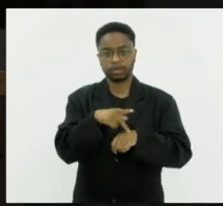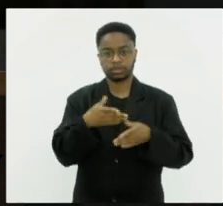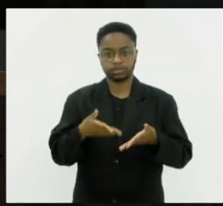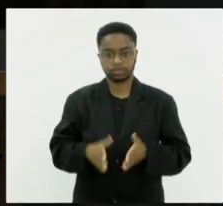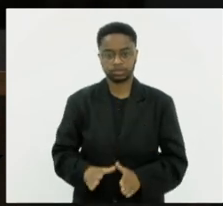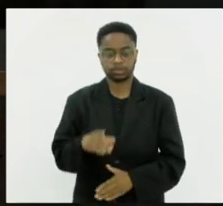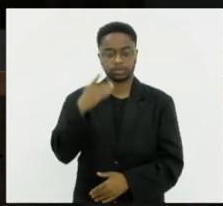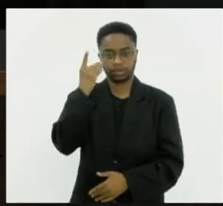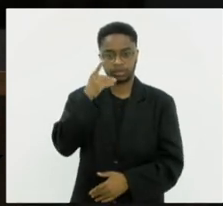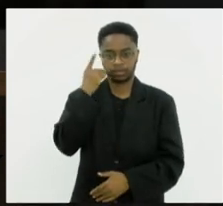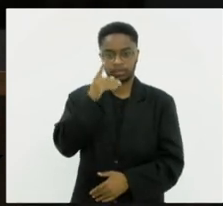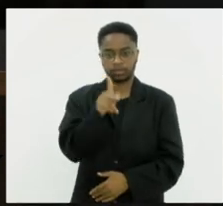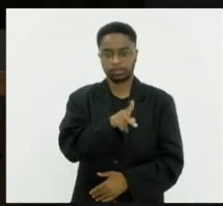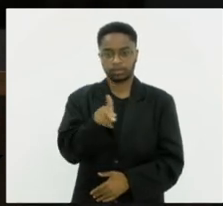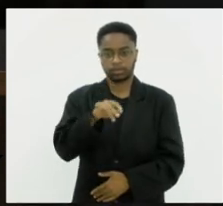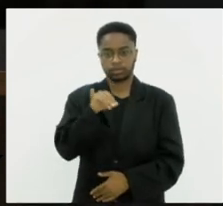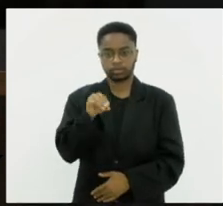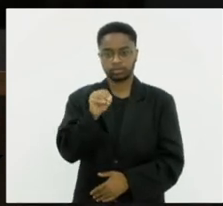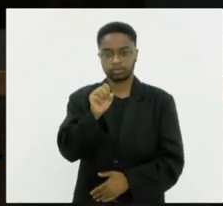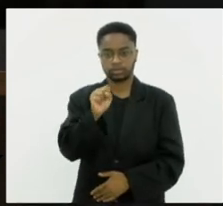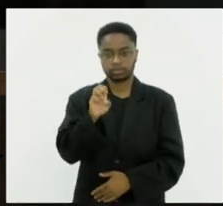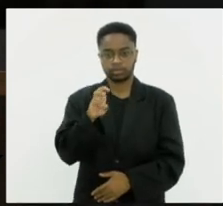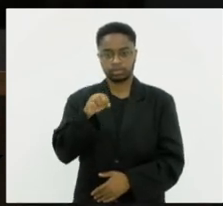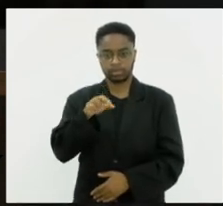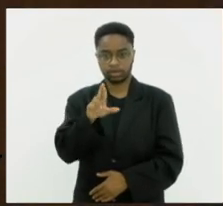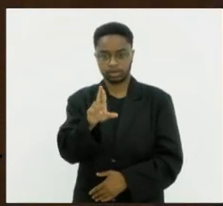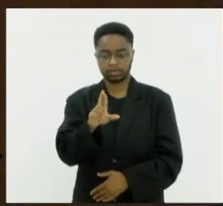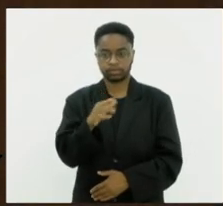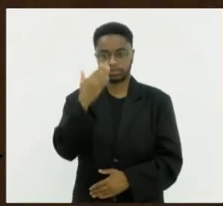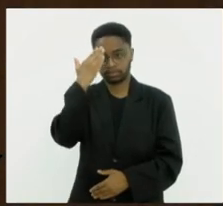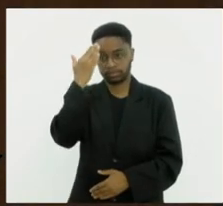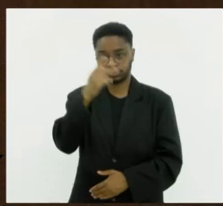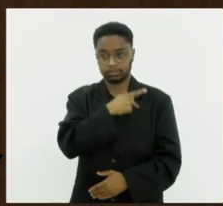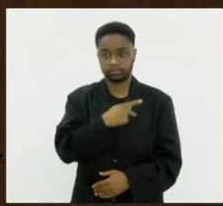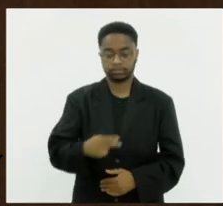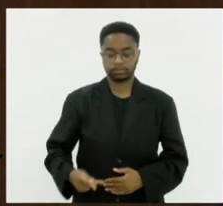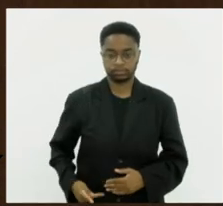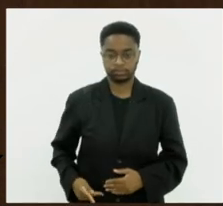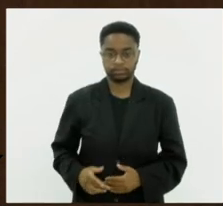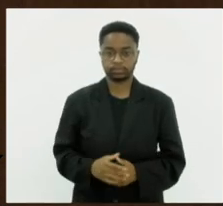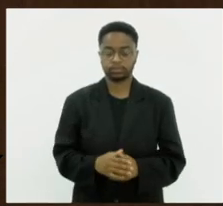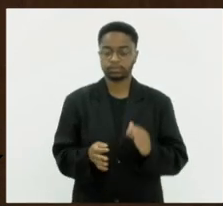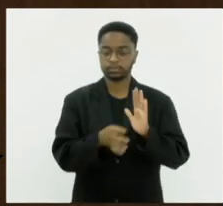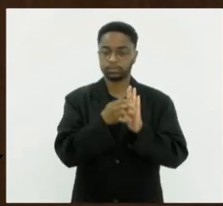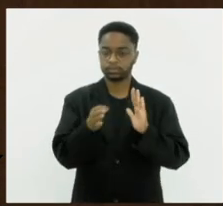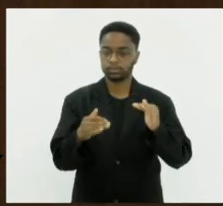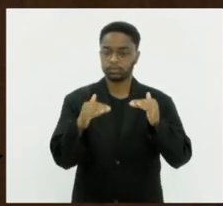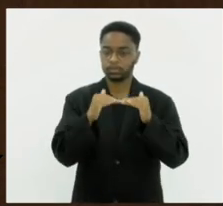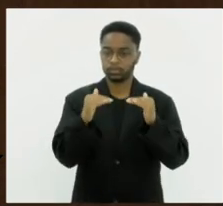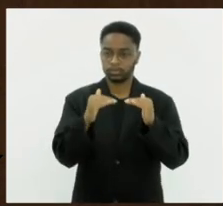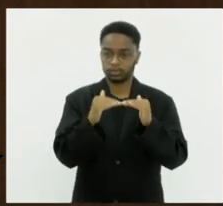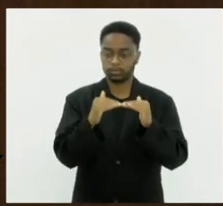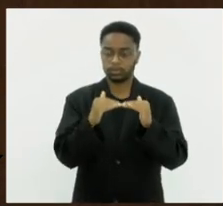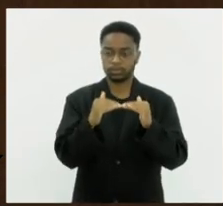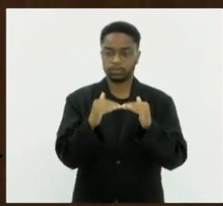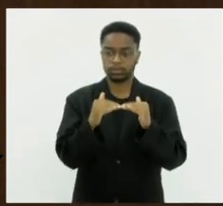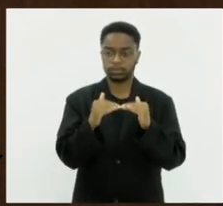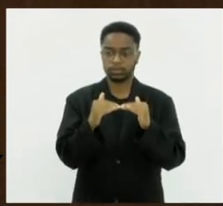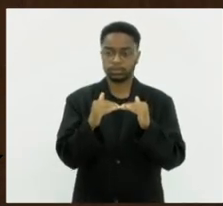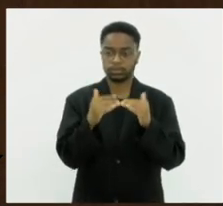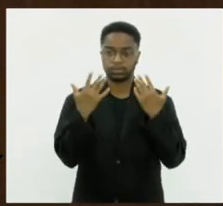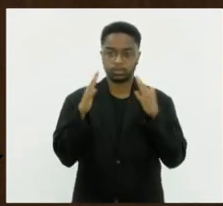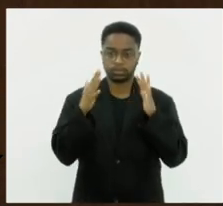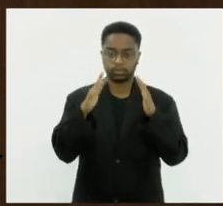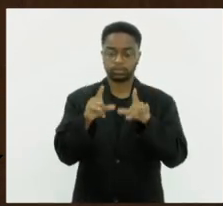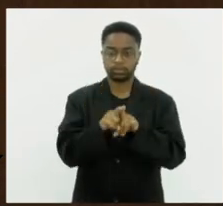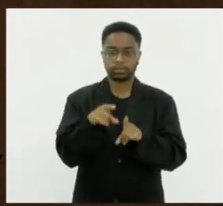o deputado professor Josemar. Obrigado, presidenta. O parecer é favorável.